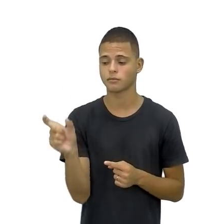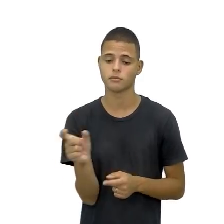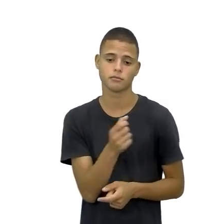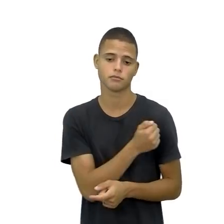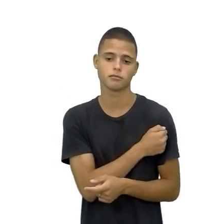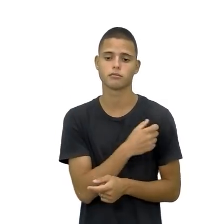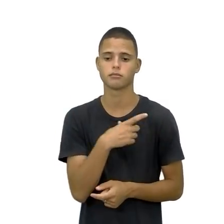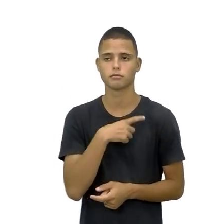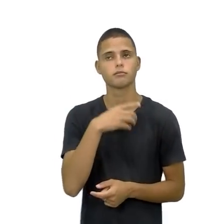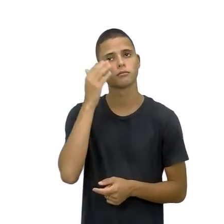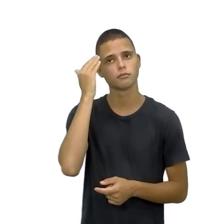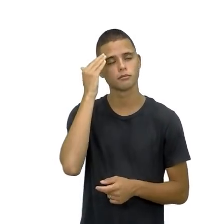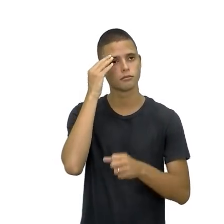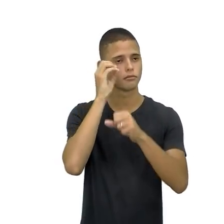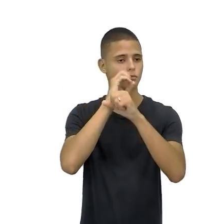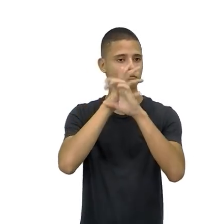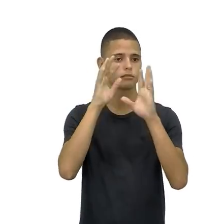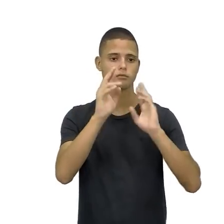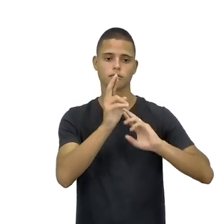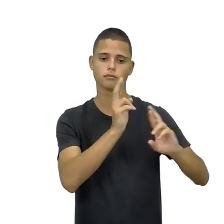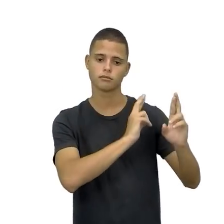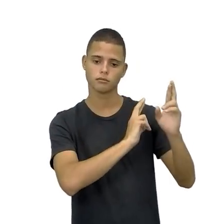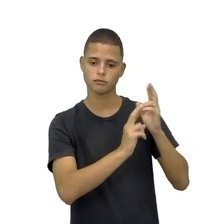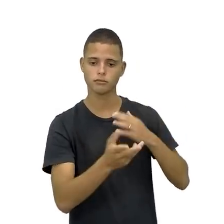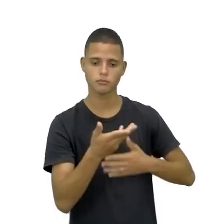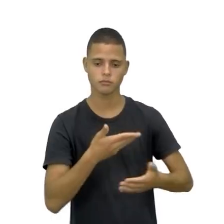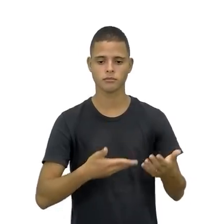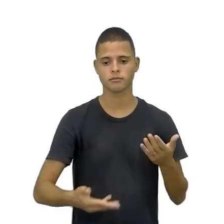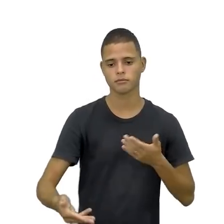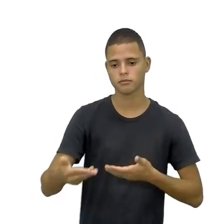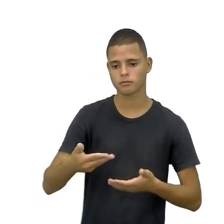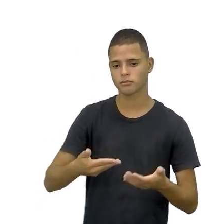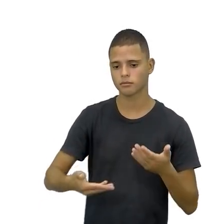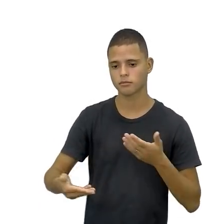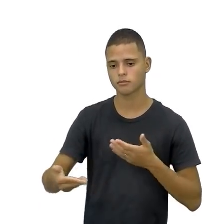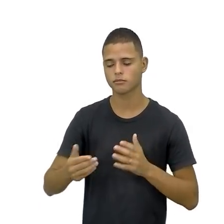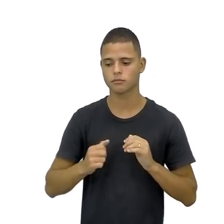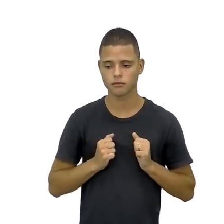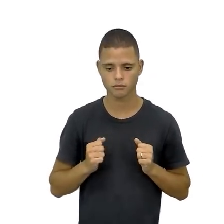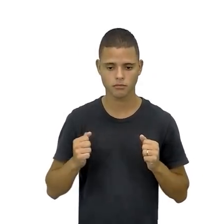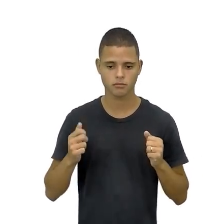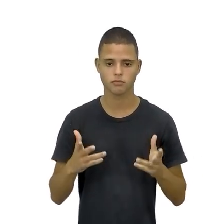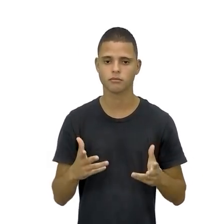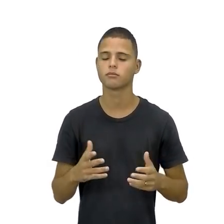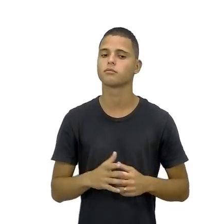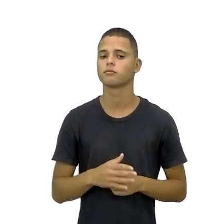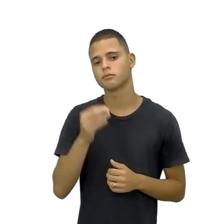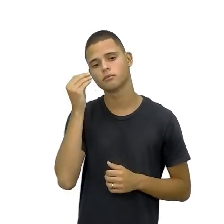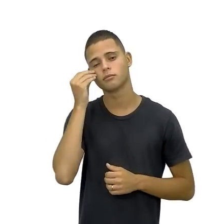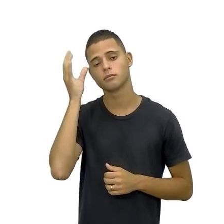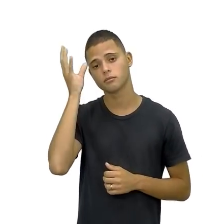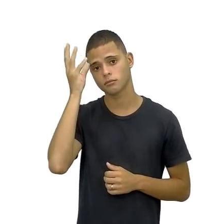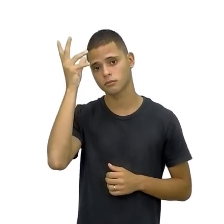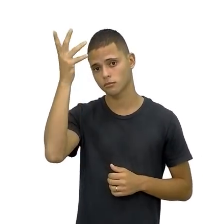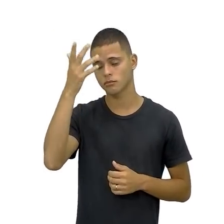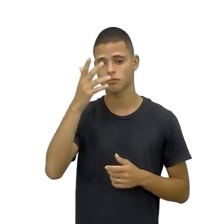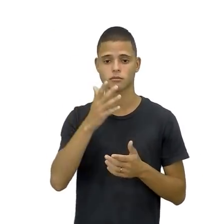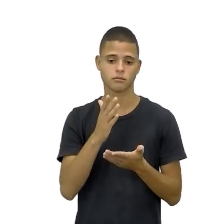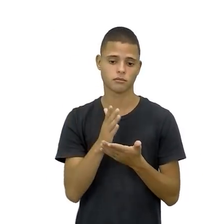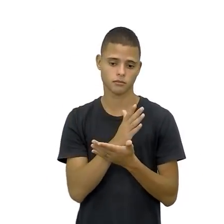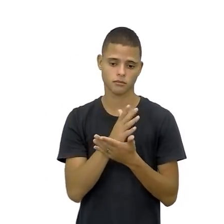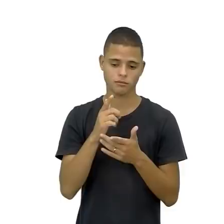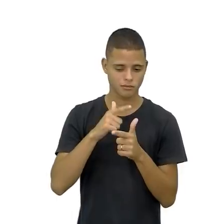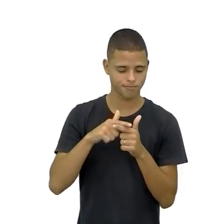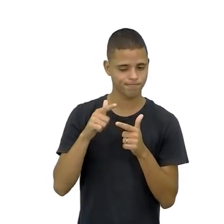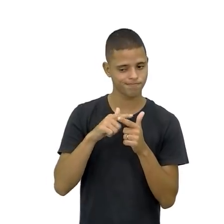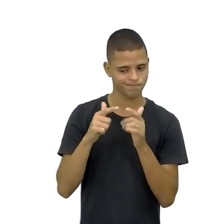né, essa relação de colaboração, de ação, né, para resolver alguns problemas que são apresentados